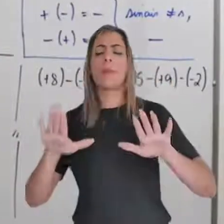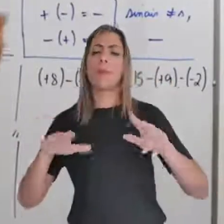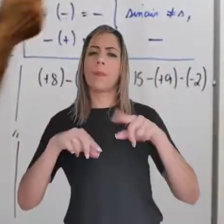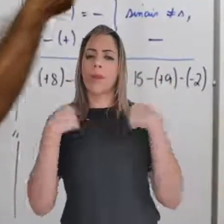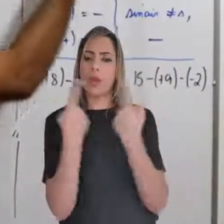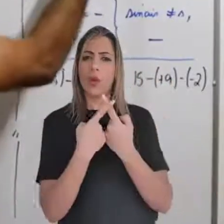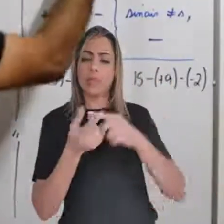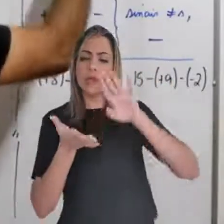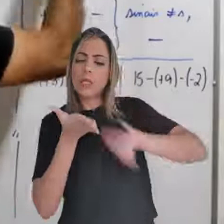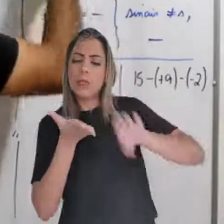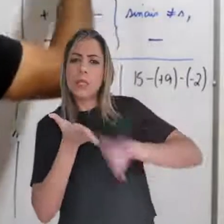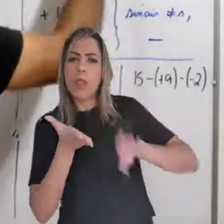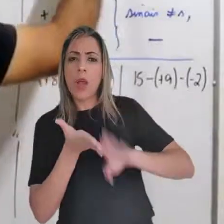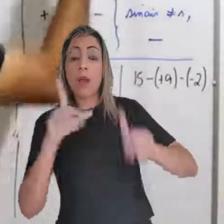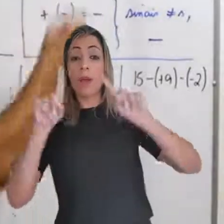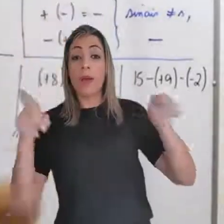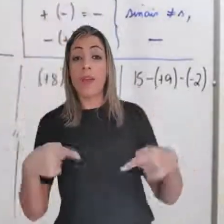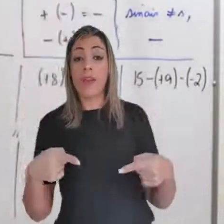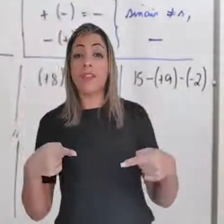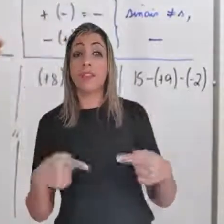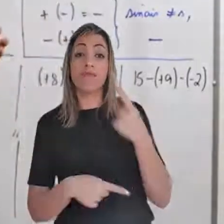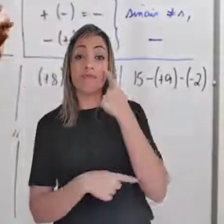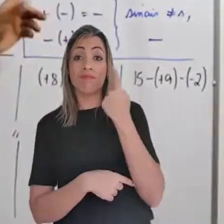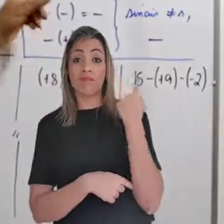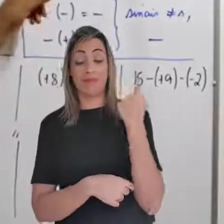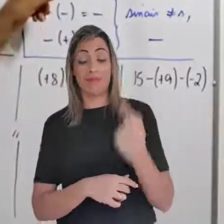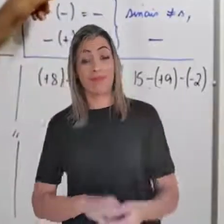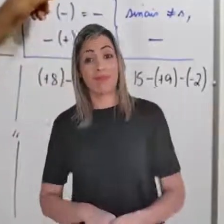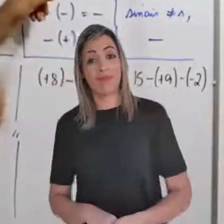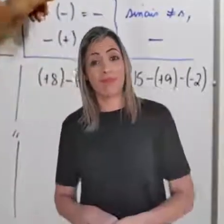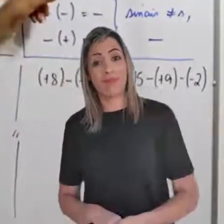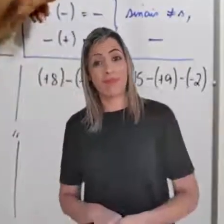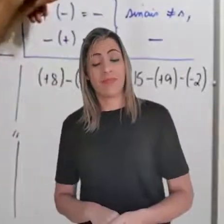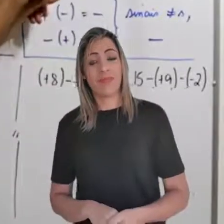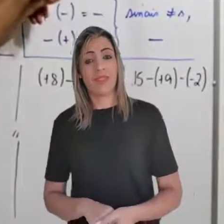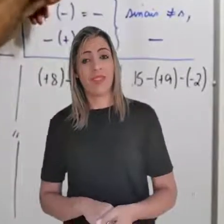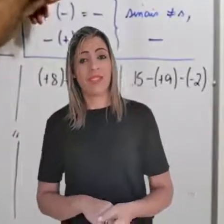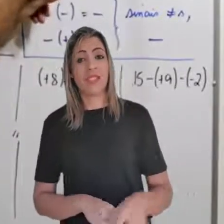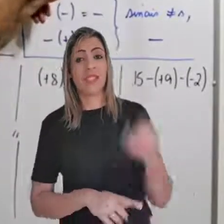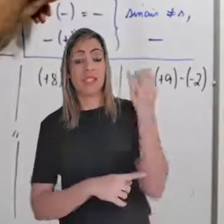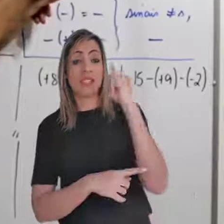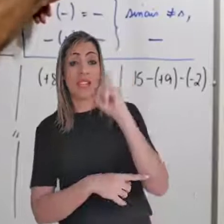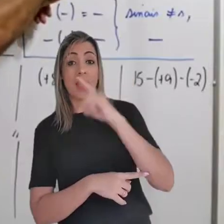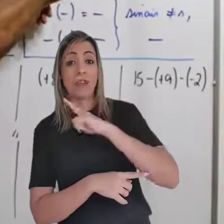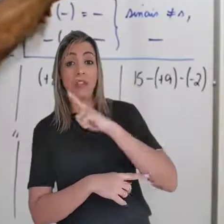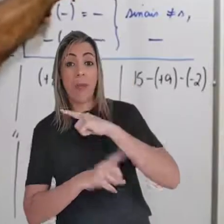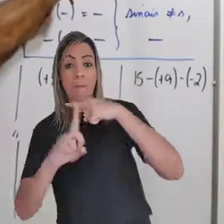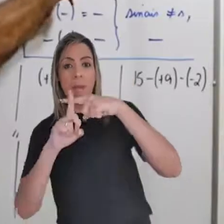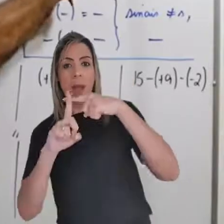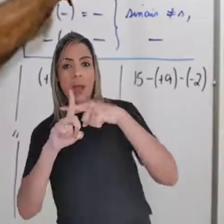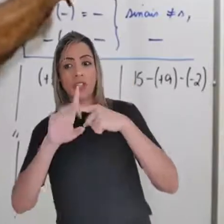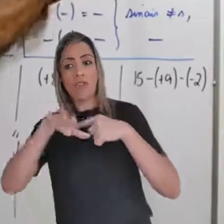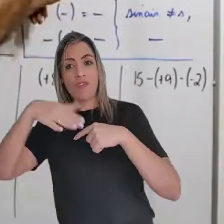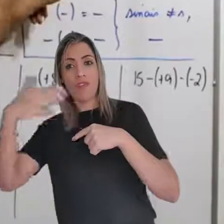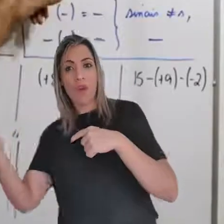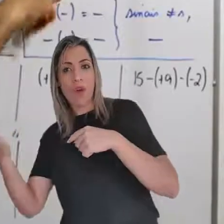para eliminar parênteses é simples, é esta aqui. Veja, se eu tiver mais fora dos parênteses e